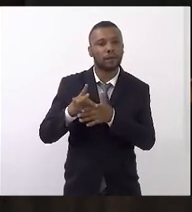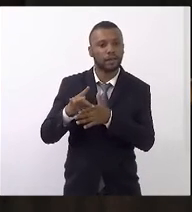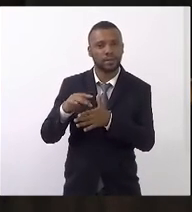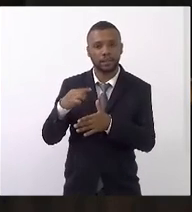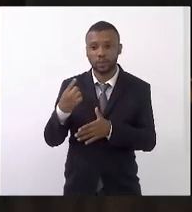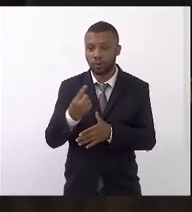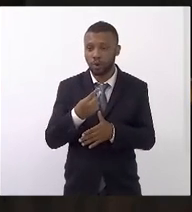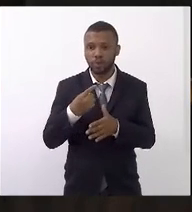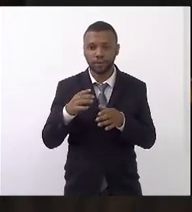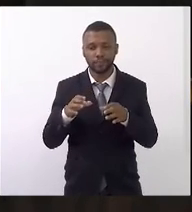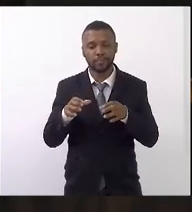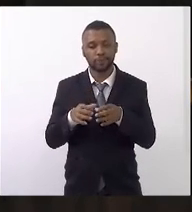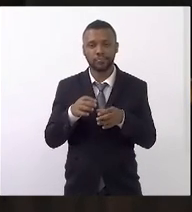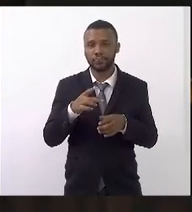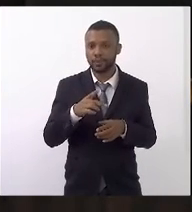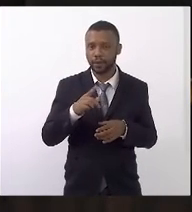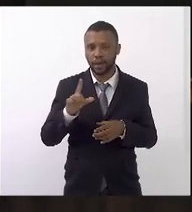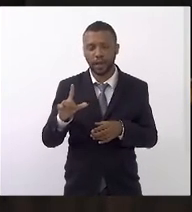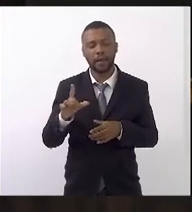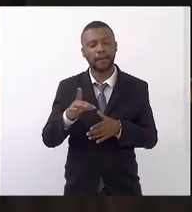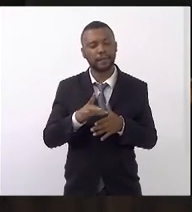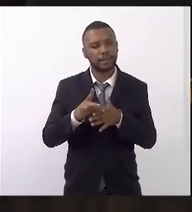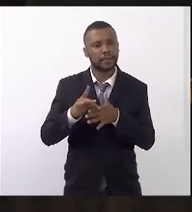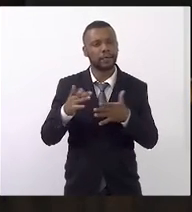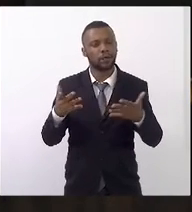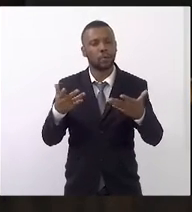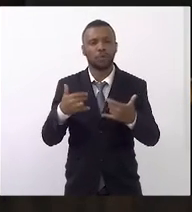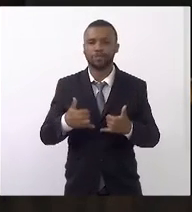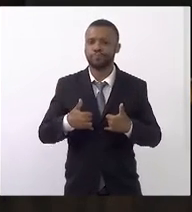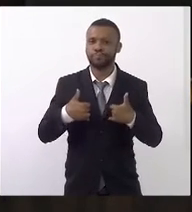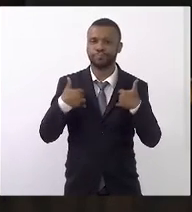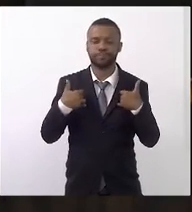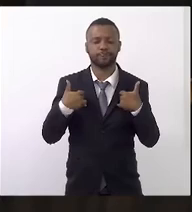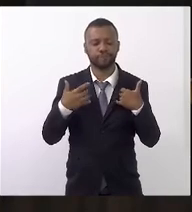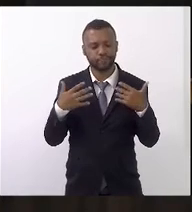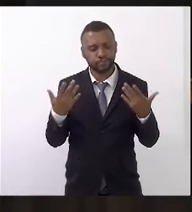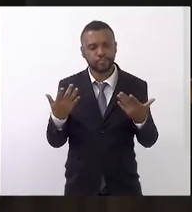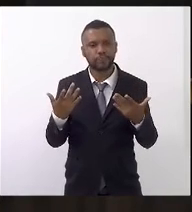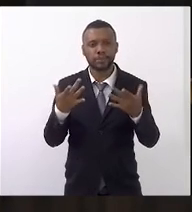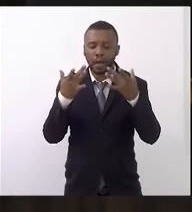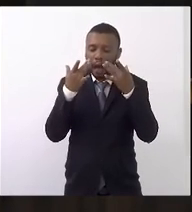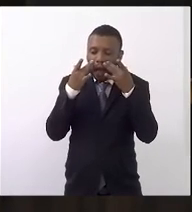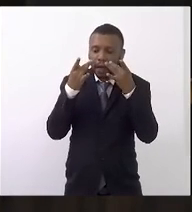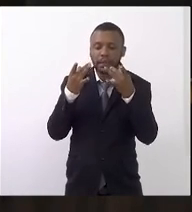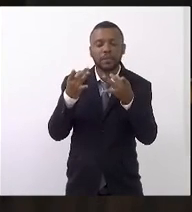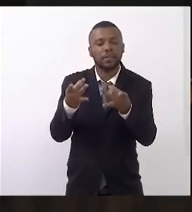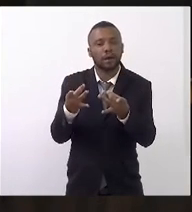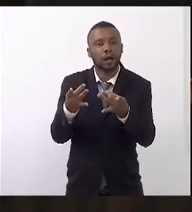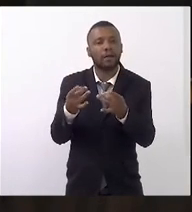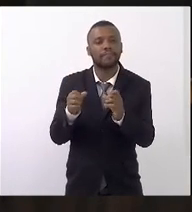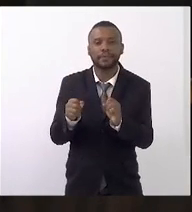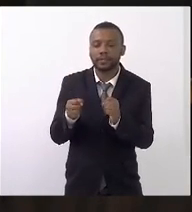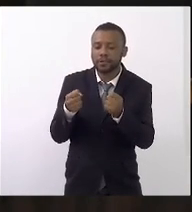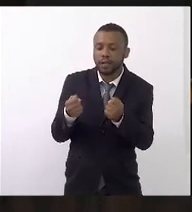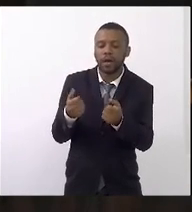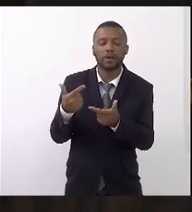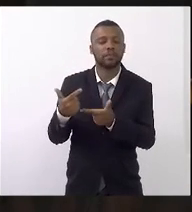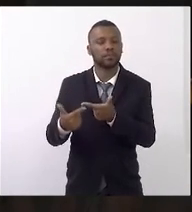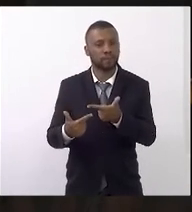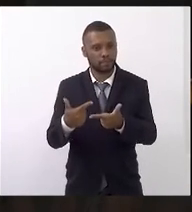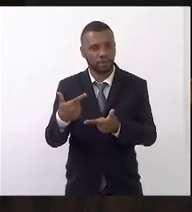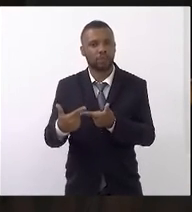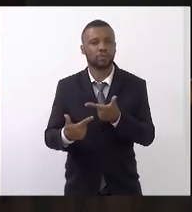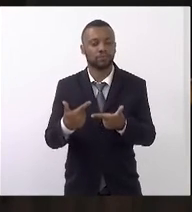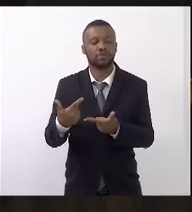bancada dos deputados, lida com muito prestigioso, uma pessoa atenciosa, dedicado, trabalhador.